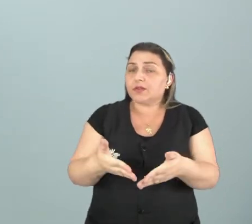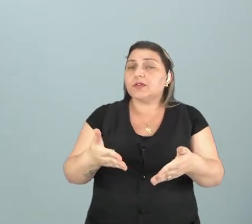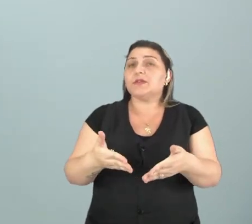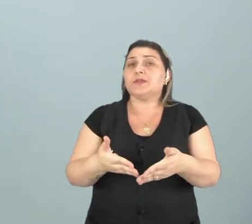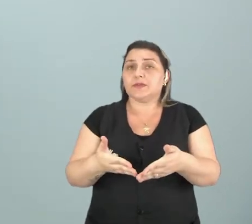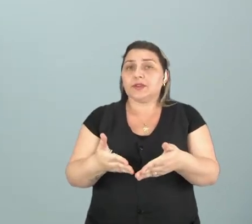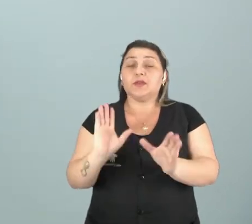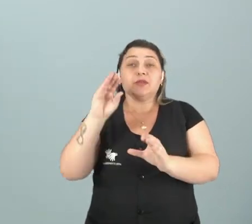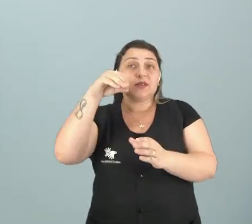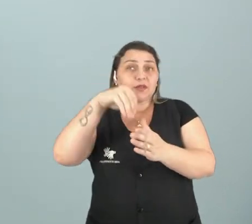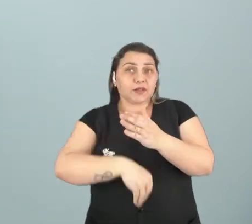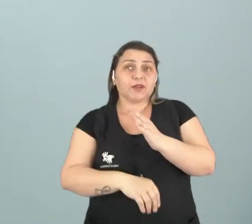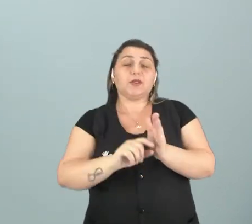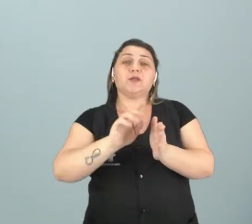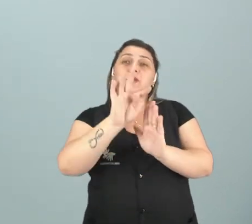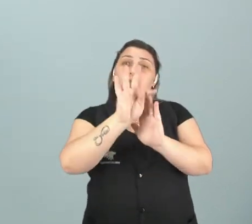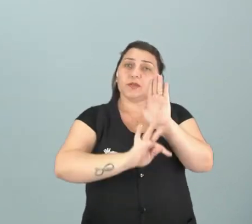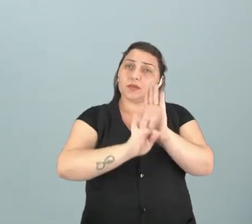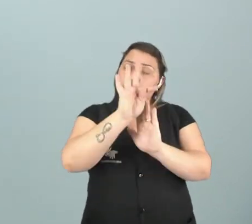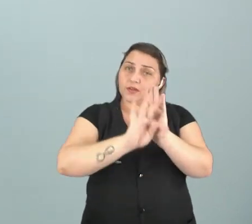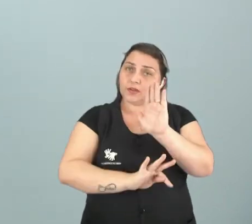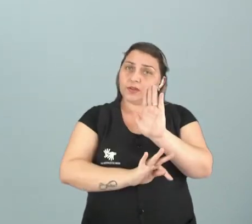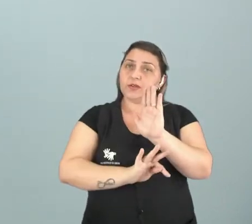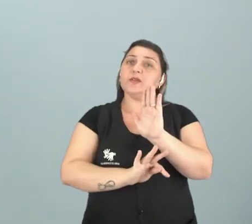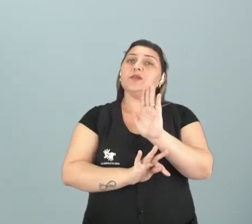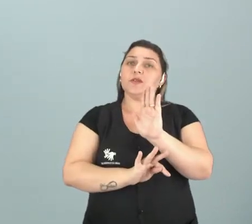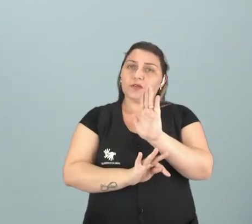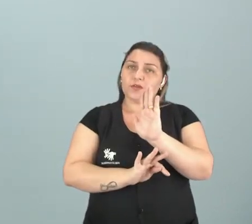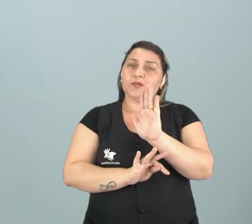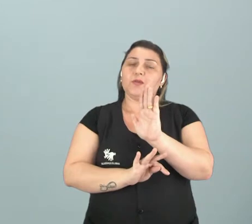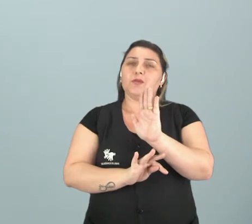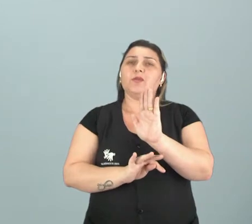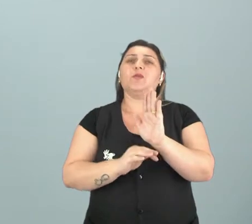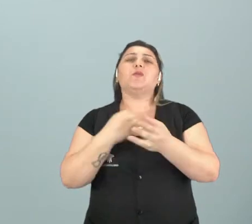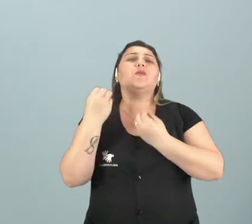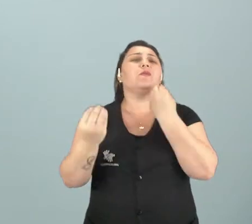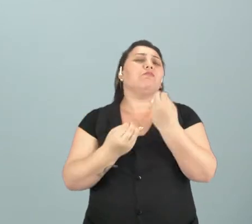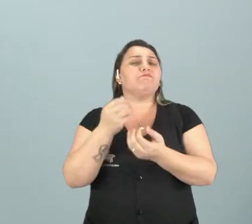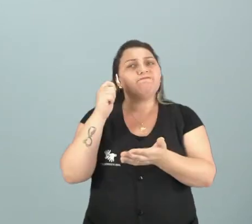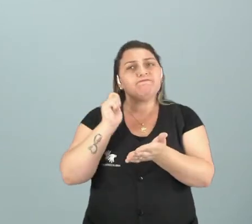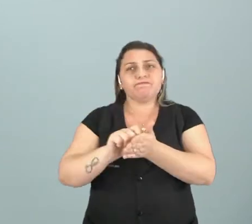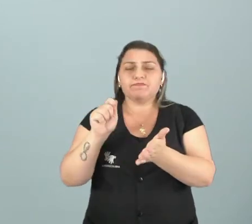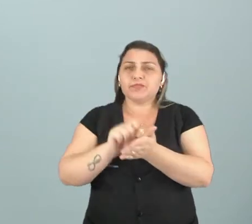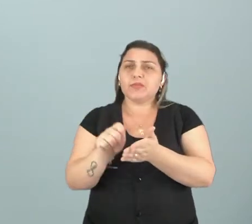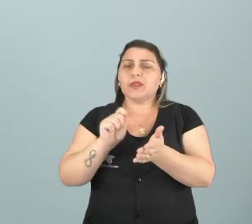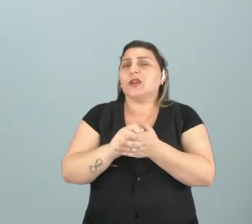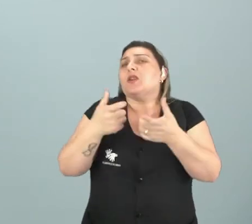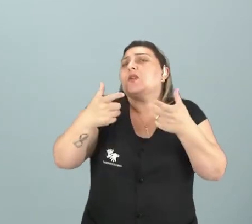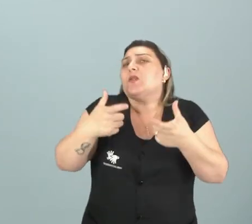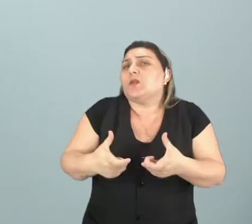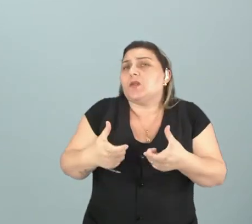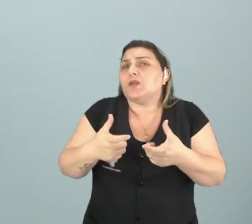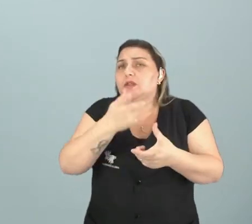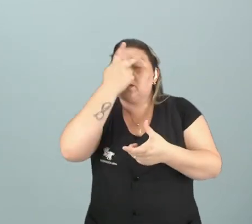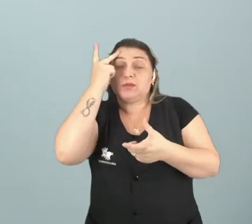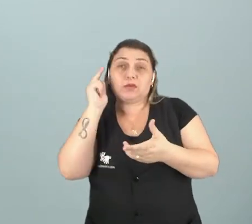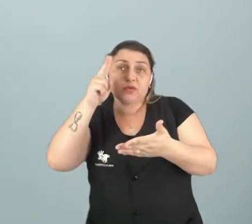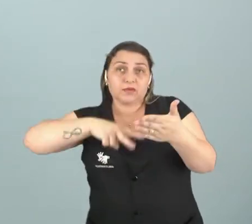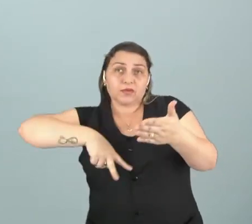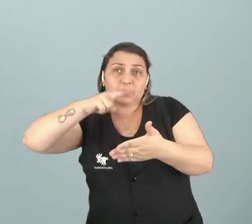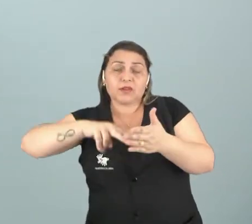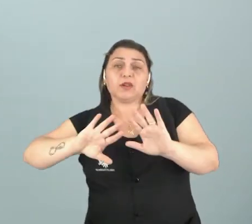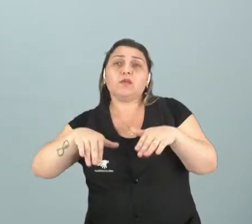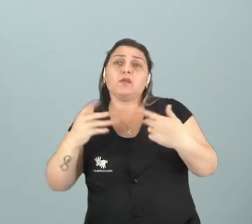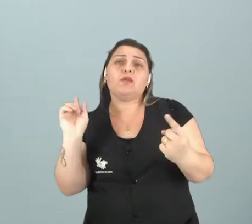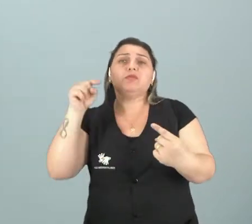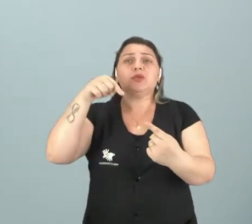estão veiculadas às condições de produção de texto, sobre o que vou escrever, onde irá circular meu texto, qual